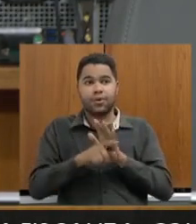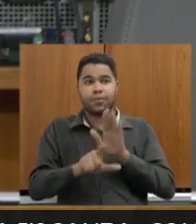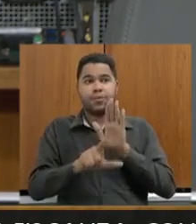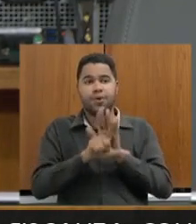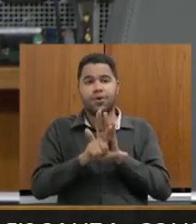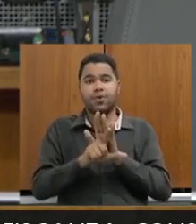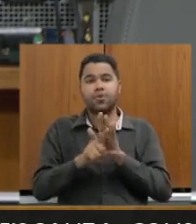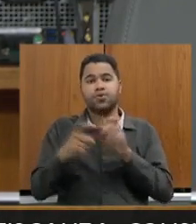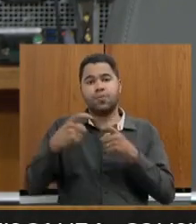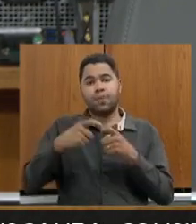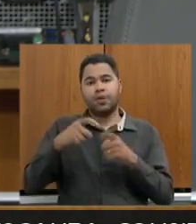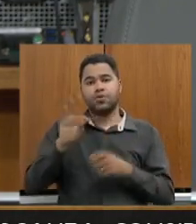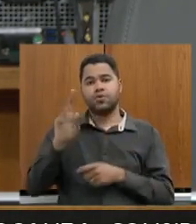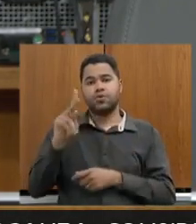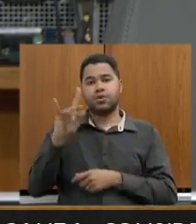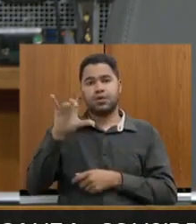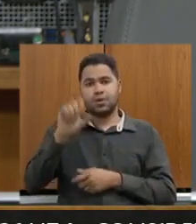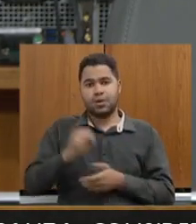Thales e